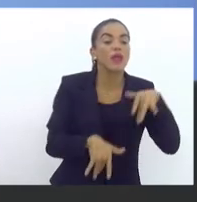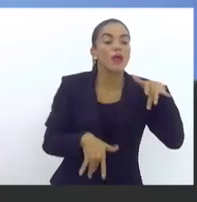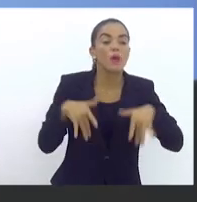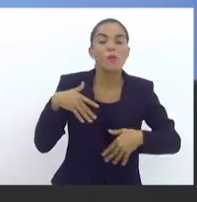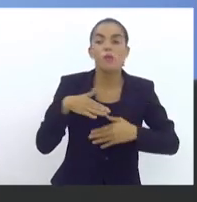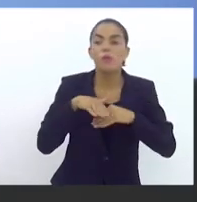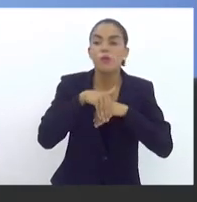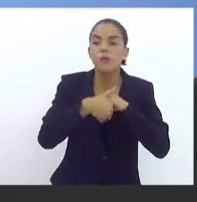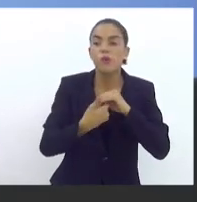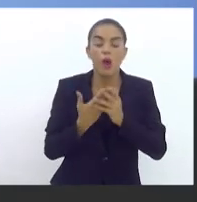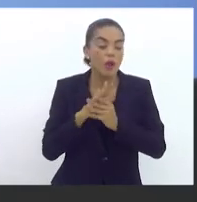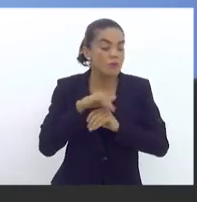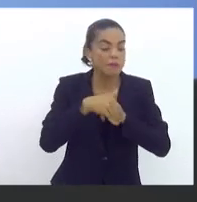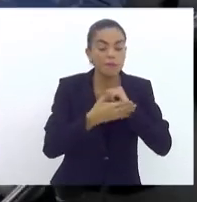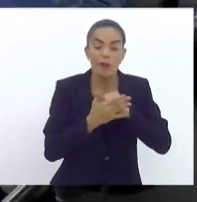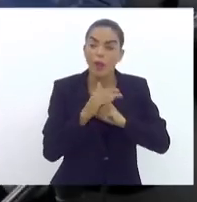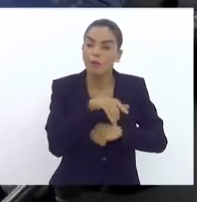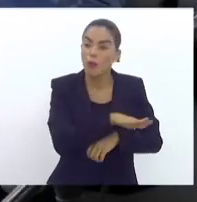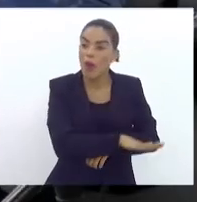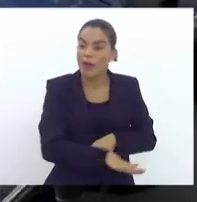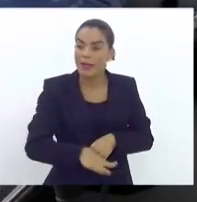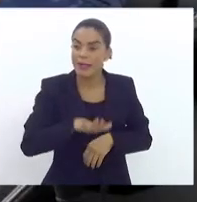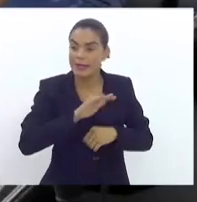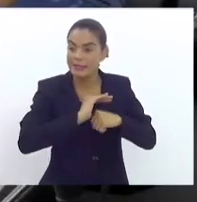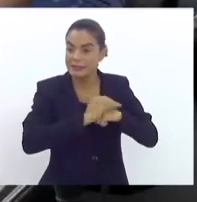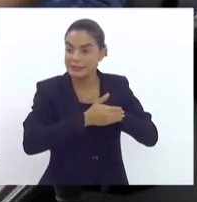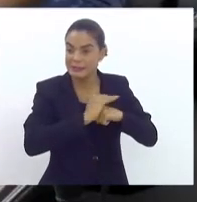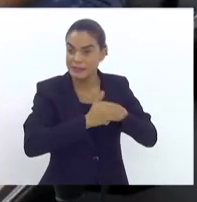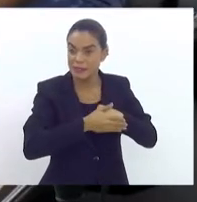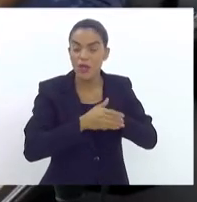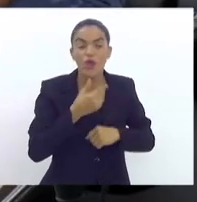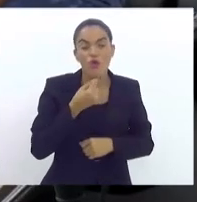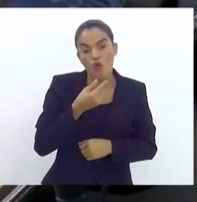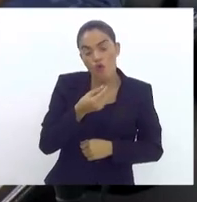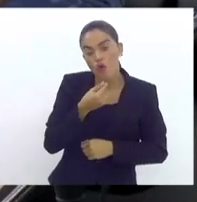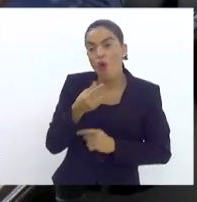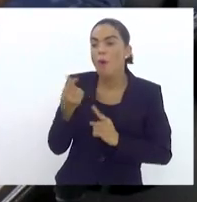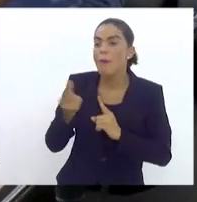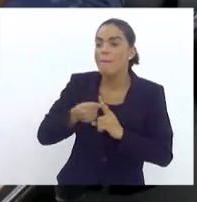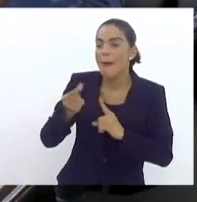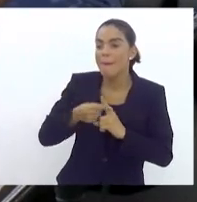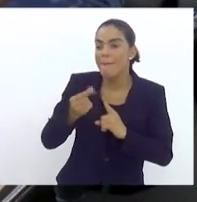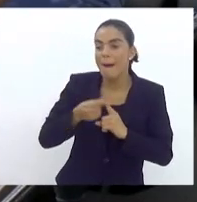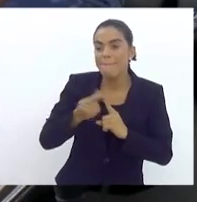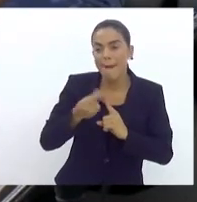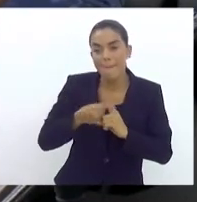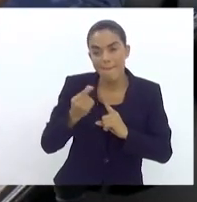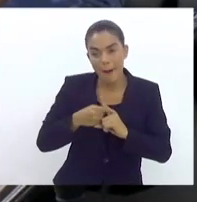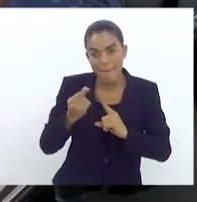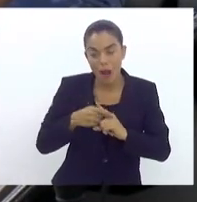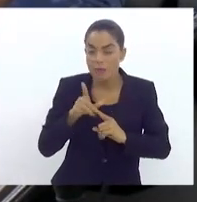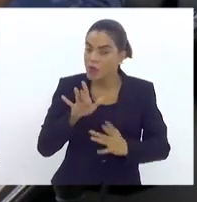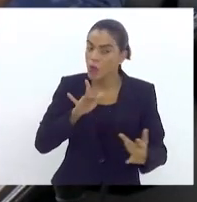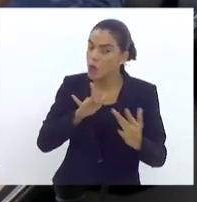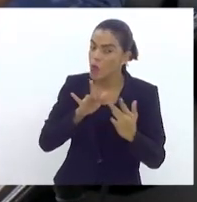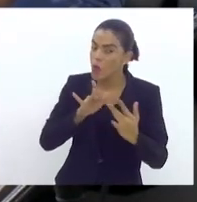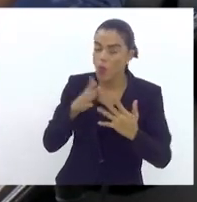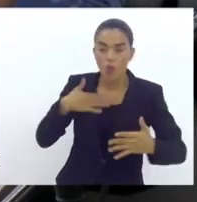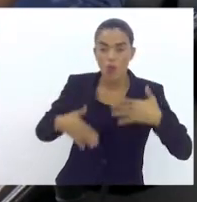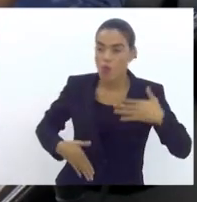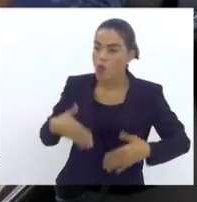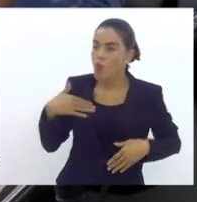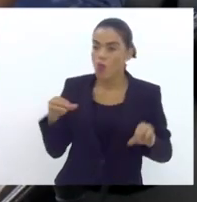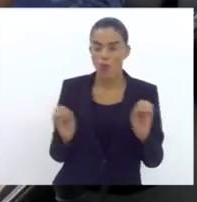próprios filhos menores de idade enquanto ele se masturbar ou seja ele não teve contato físico com as vítimas